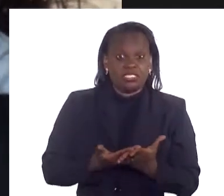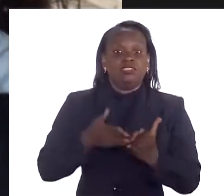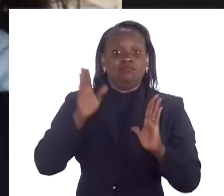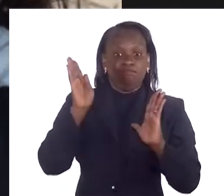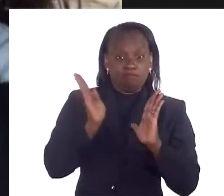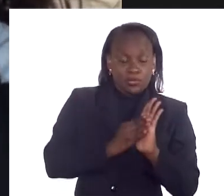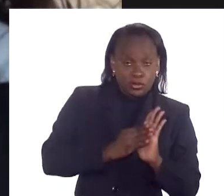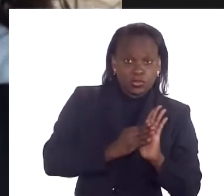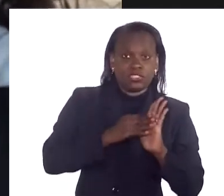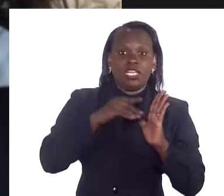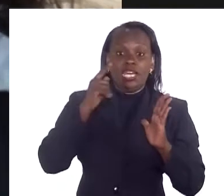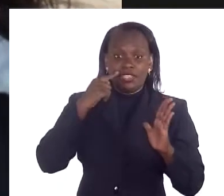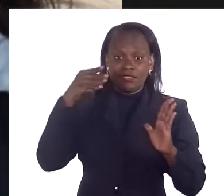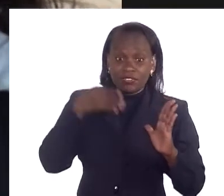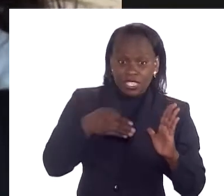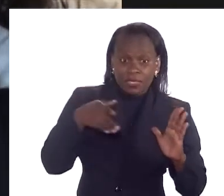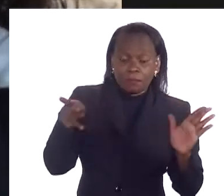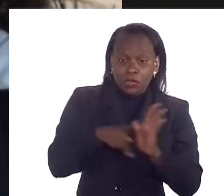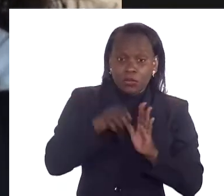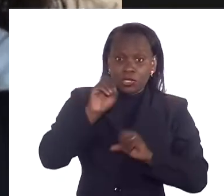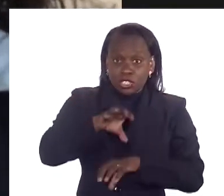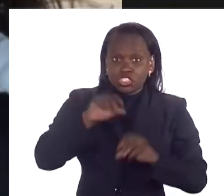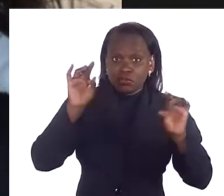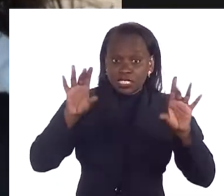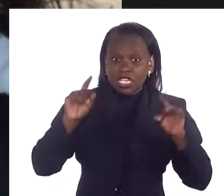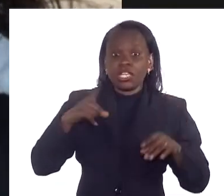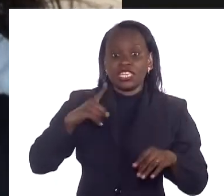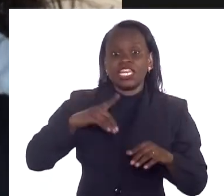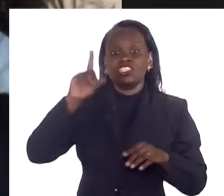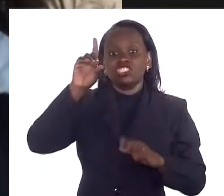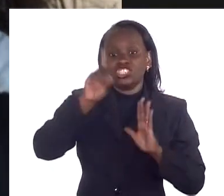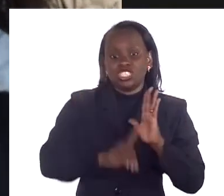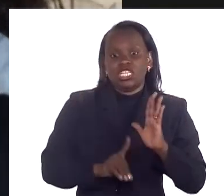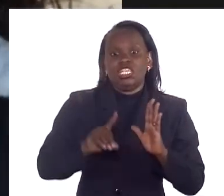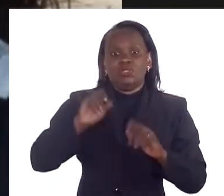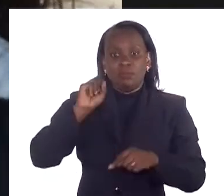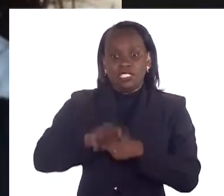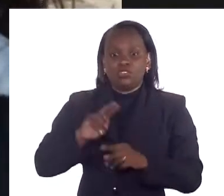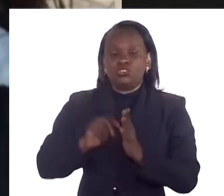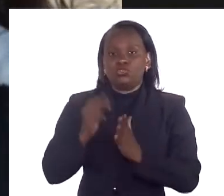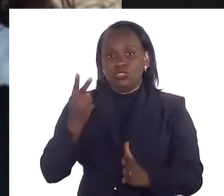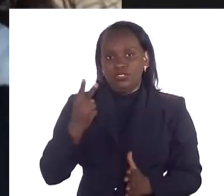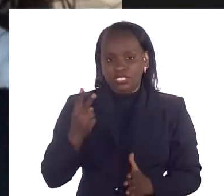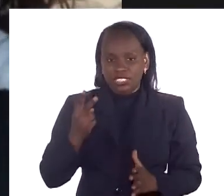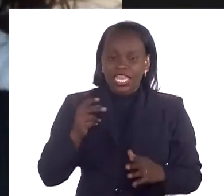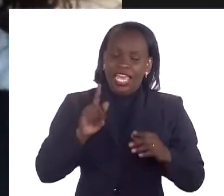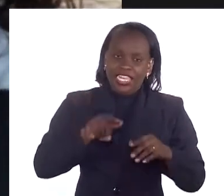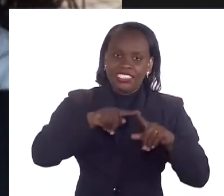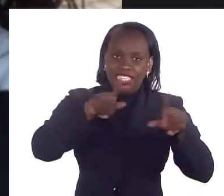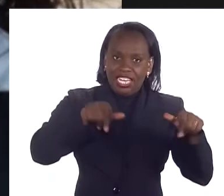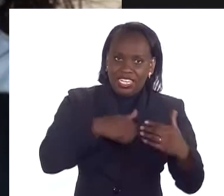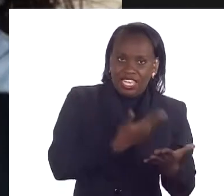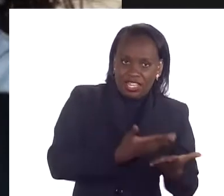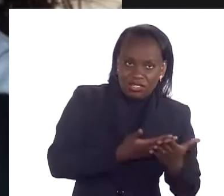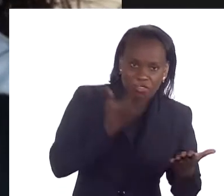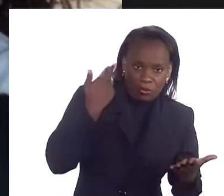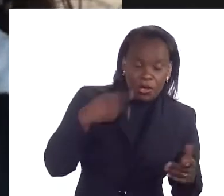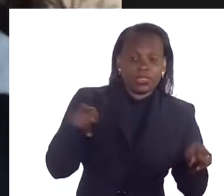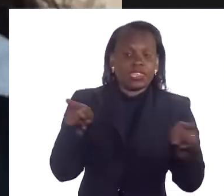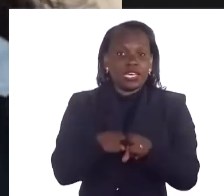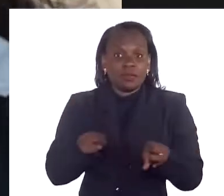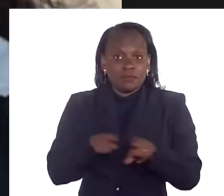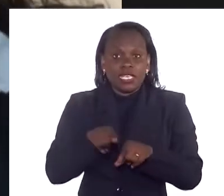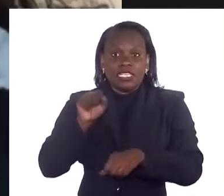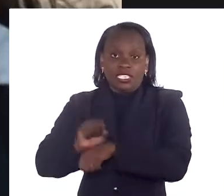escola, e aí, por ser público-alvo da educação especial, ele tem o direito à dupla matrícula, que aí é a matrícula na sala de aula de ensino comum